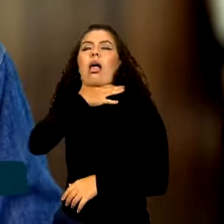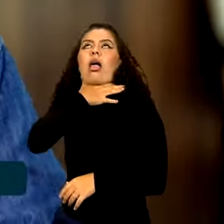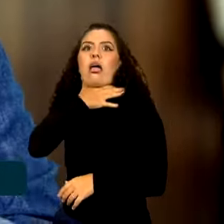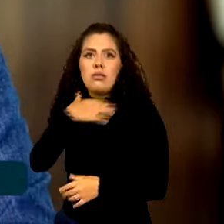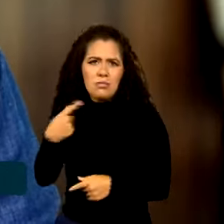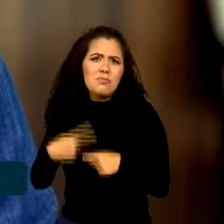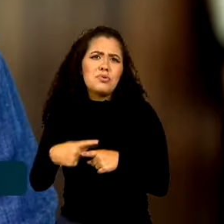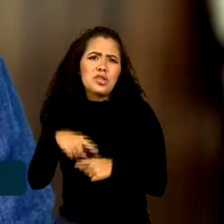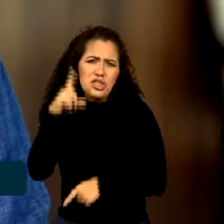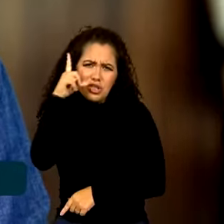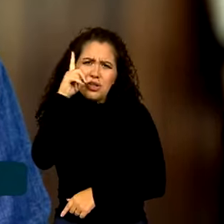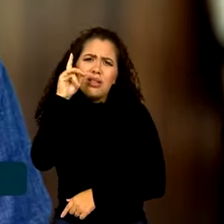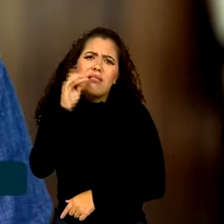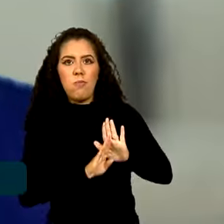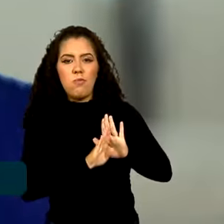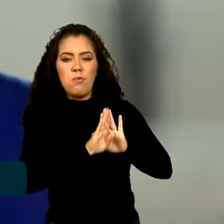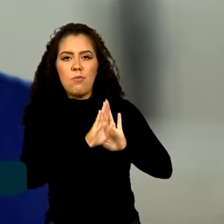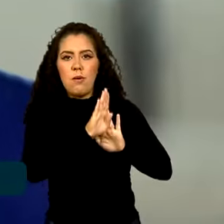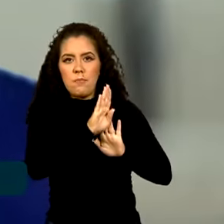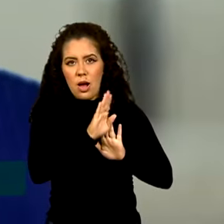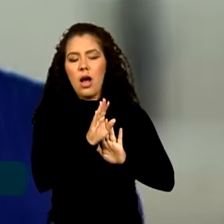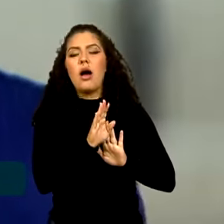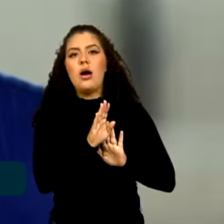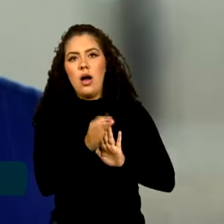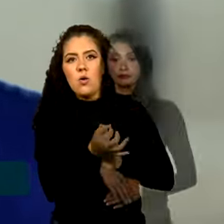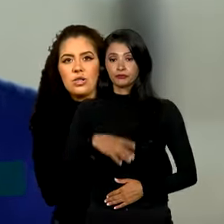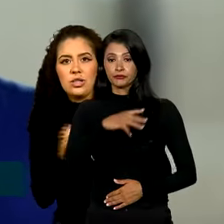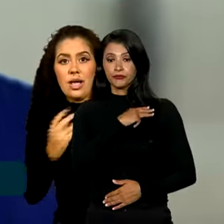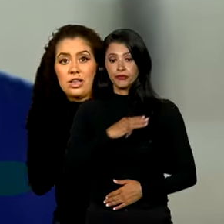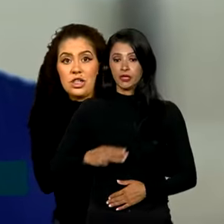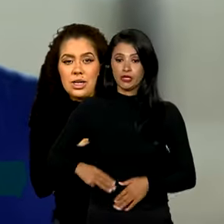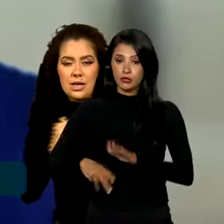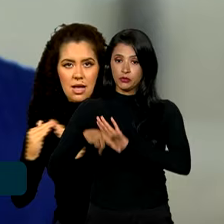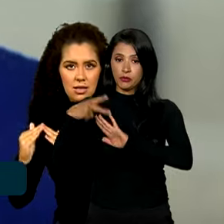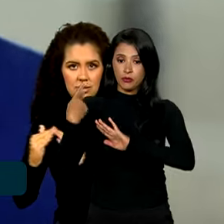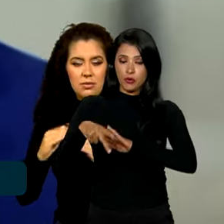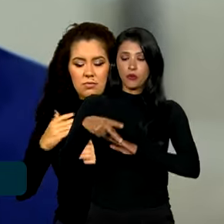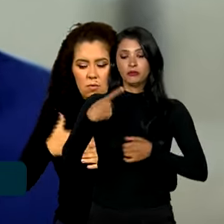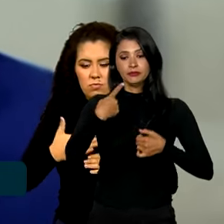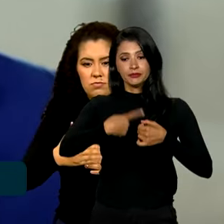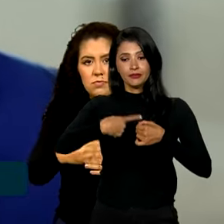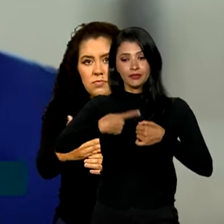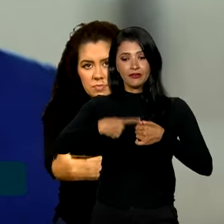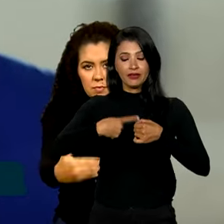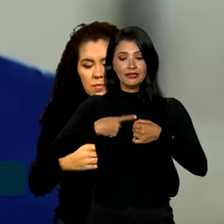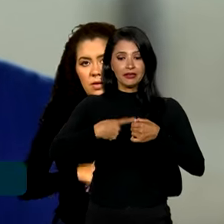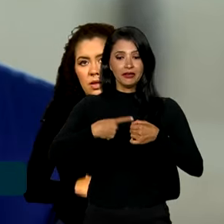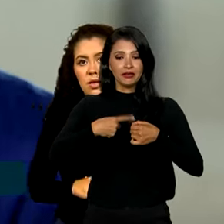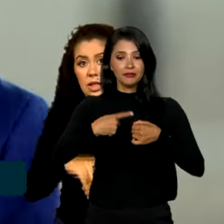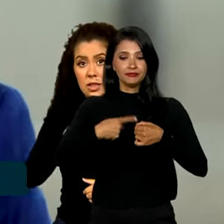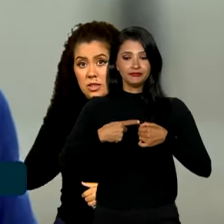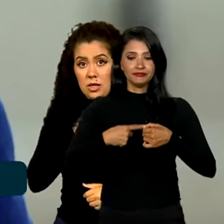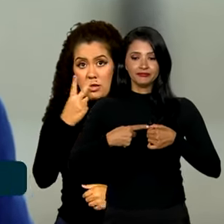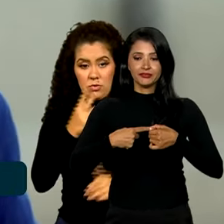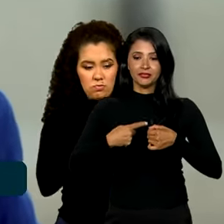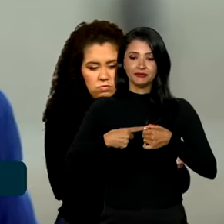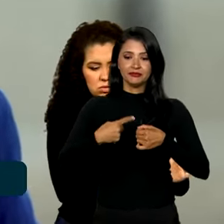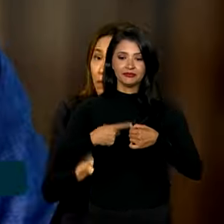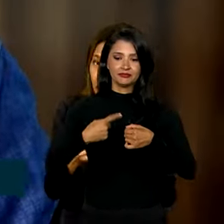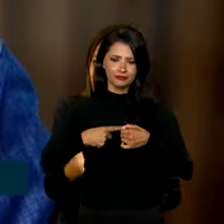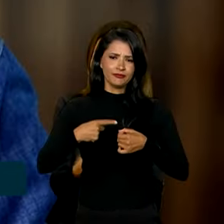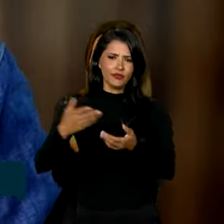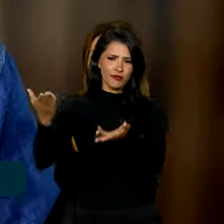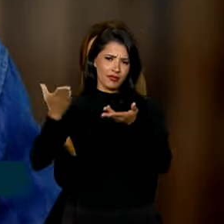gente tá ver que tem uma dívida que não pode pagar o Ministro das cidades Jader filho foi convidado para falar do Minha Casa Minha